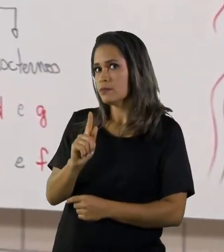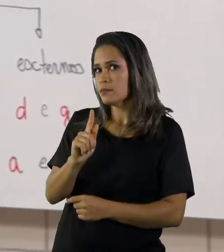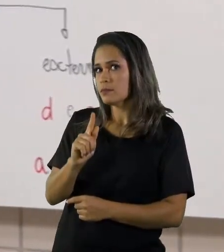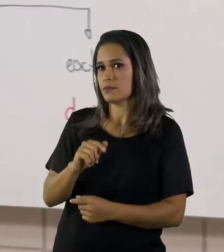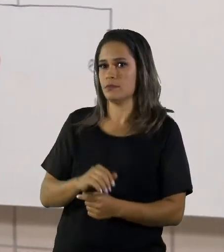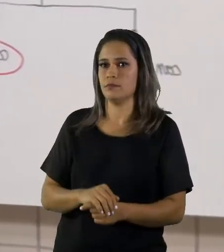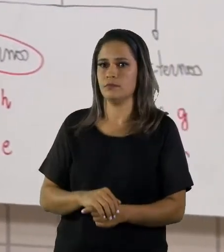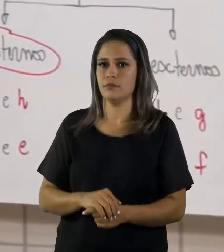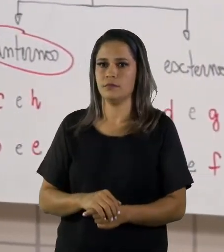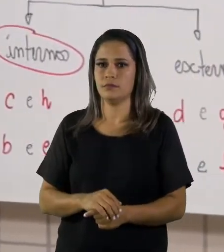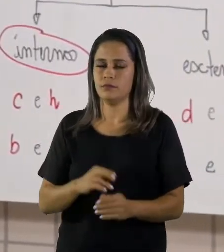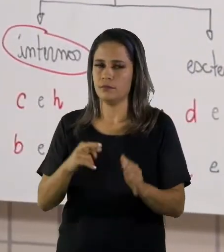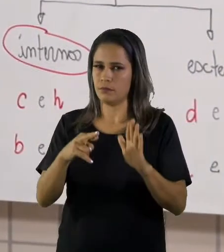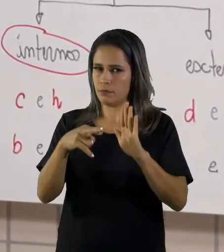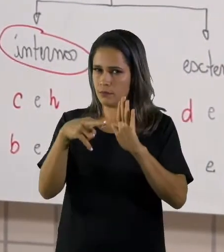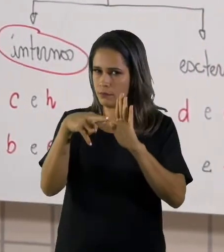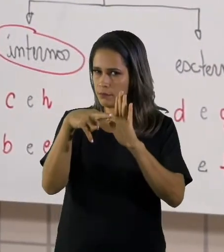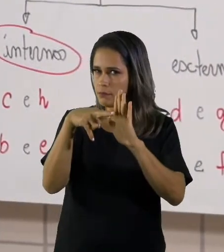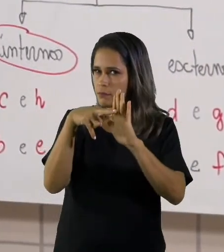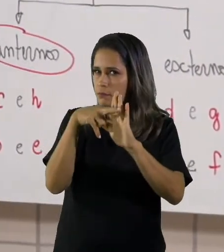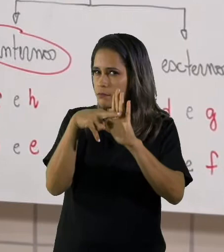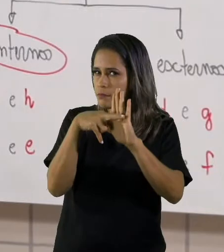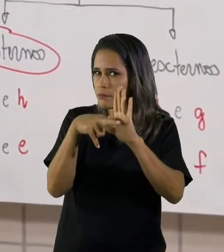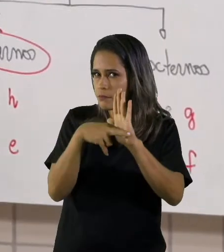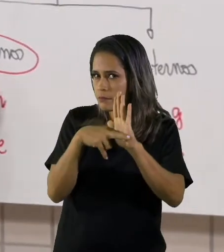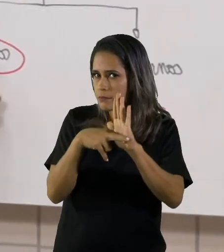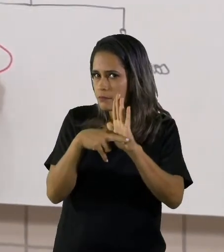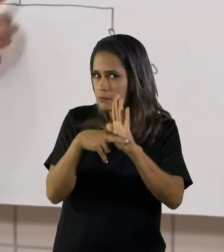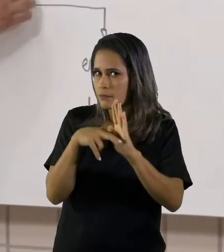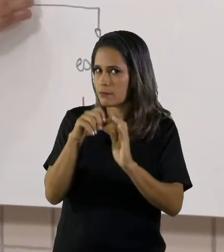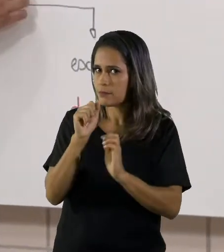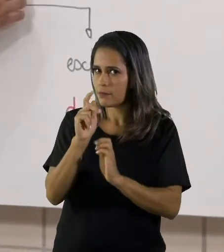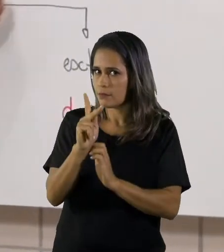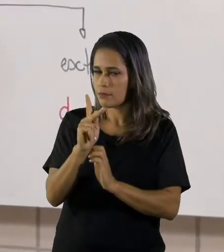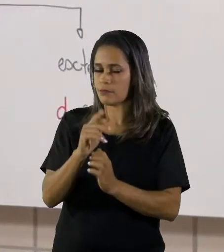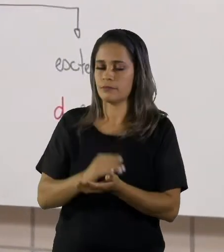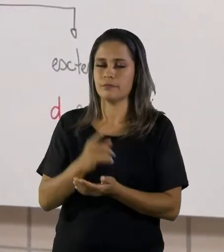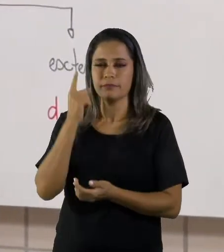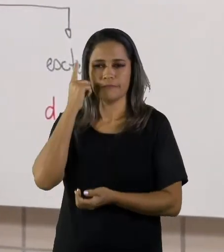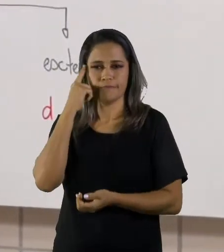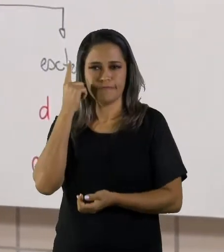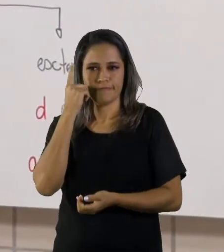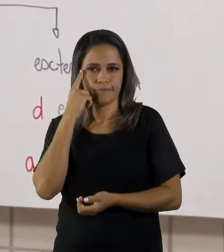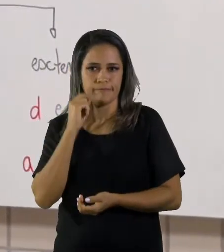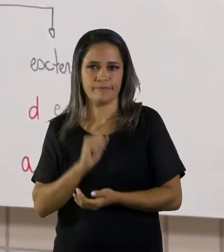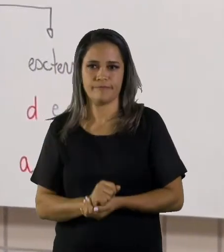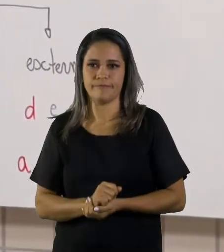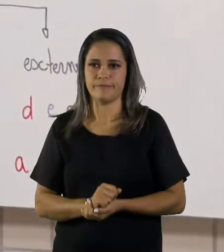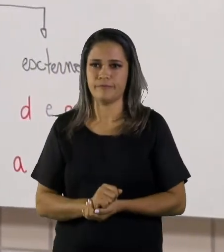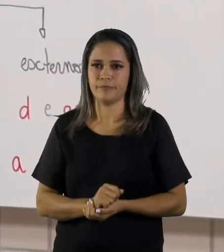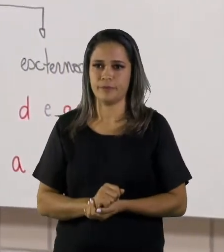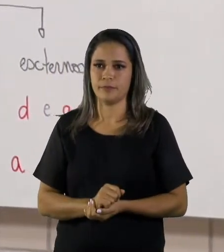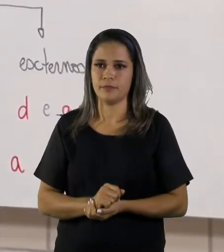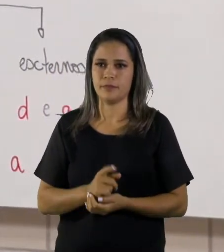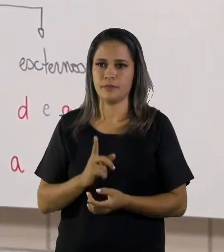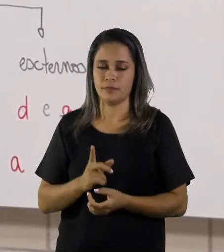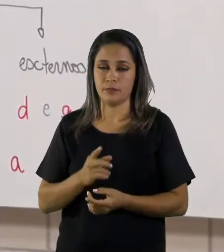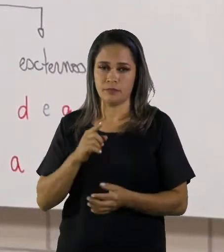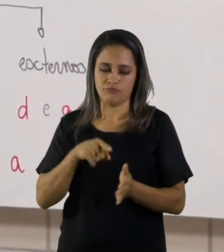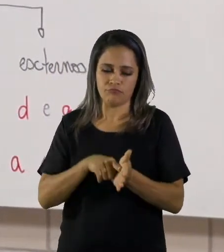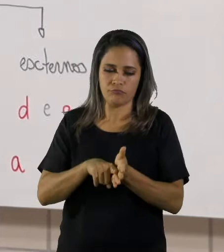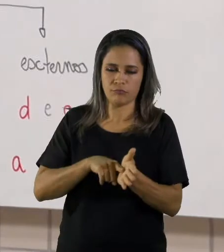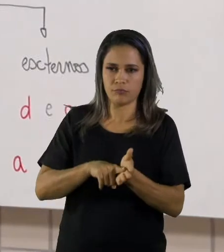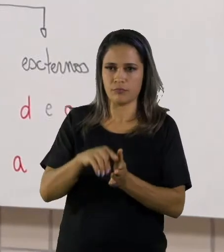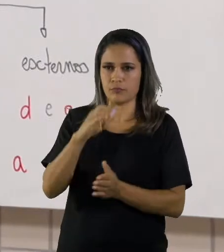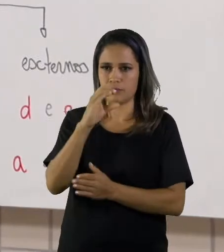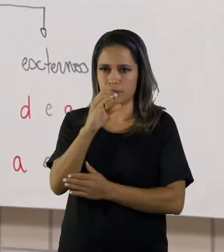Isso é uma regra, tranquilo? Bom, ainda pensando nos colaterais internos, já analisei CH, tudo que